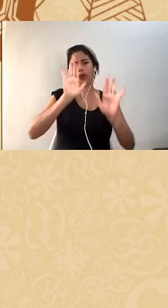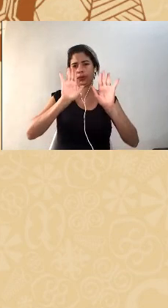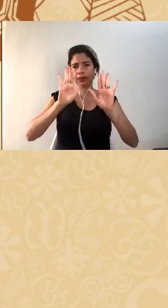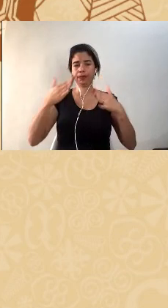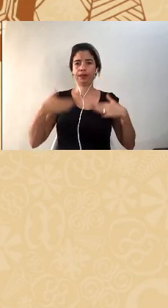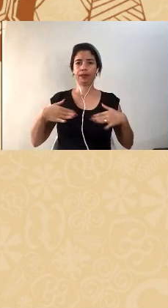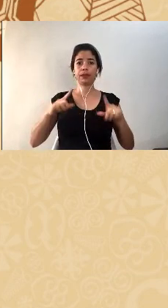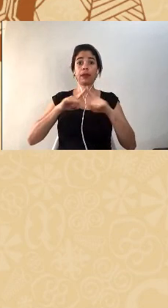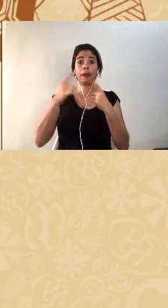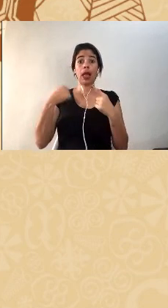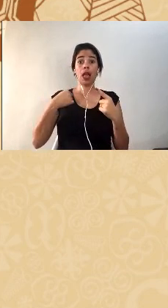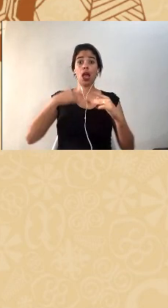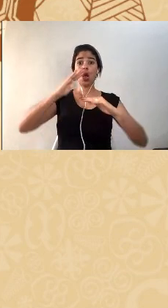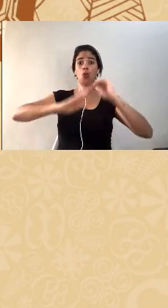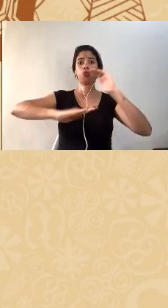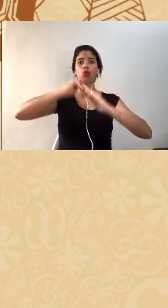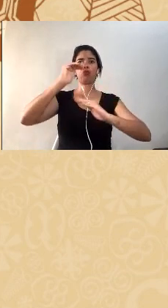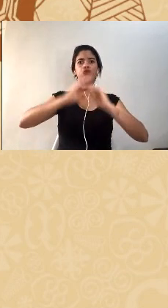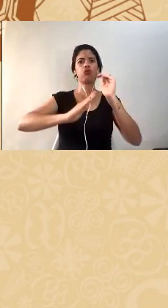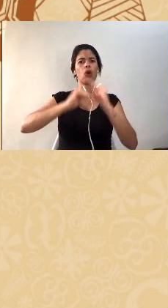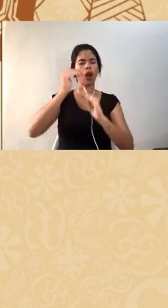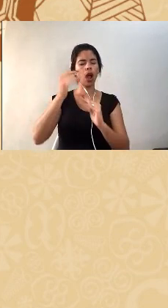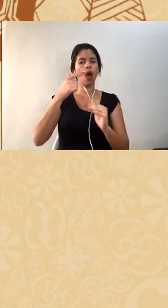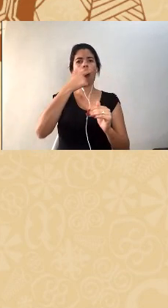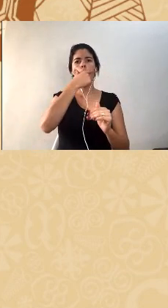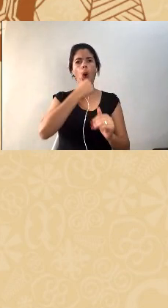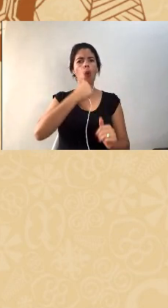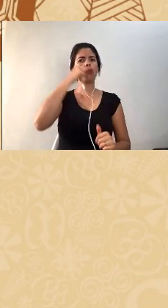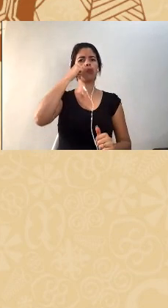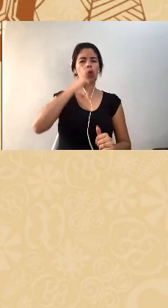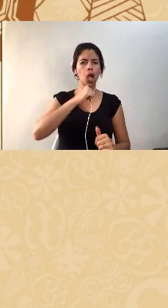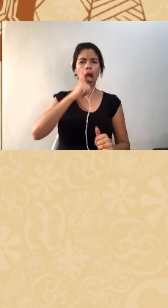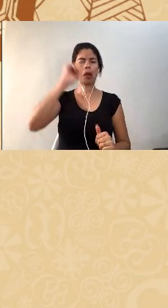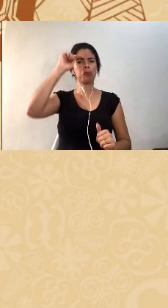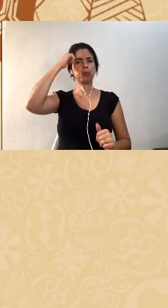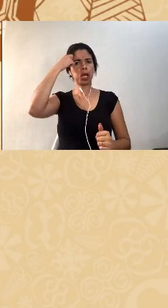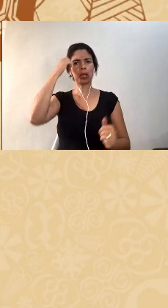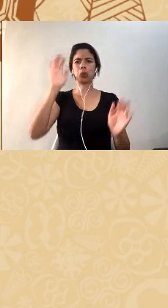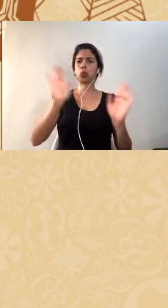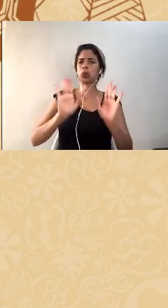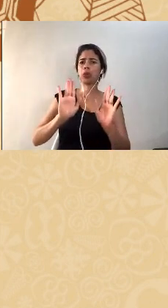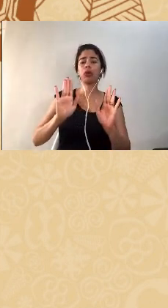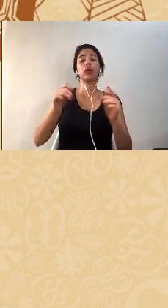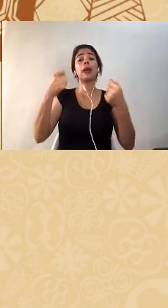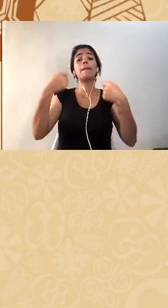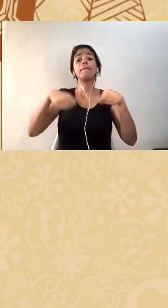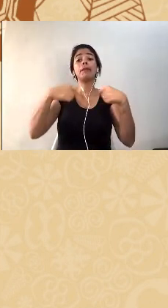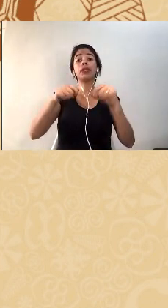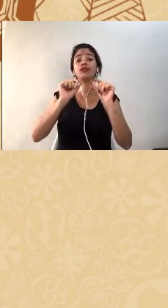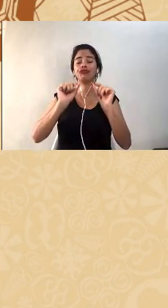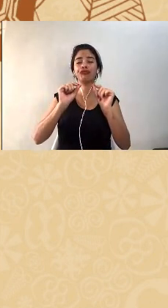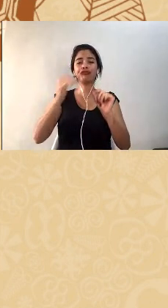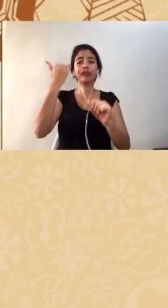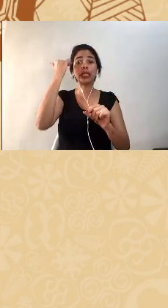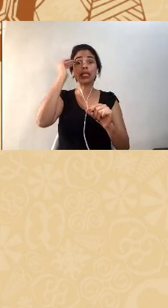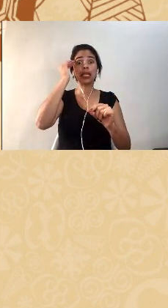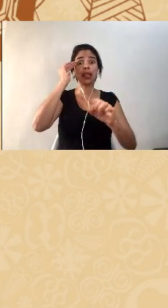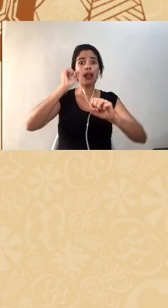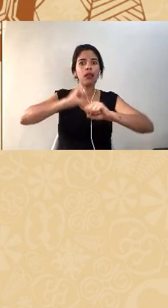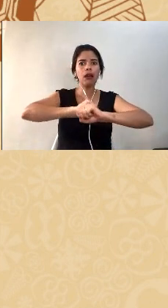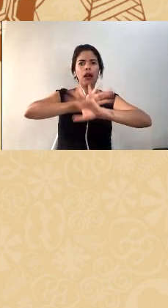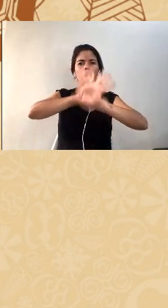Eu, enquanto profissional, homem, mulher, brancos, negros, preciso entender e